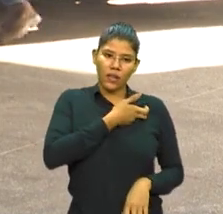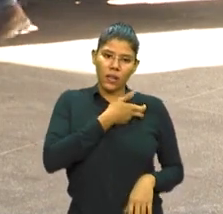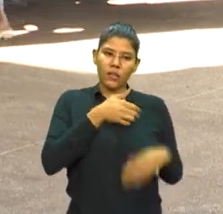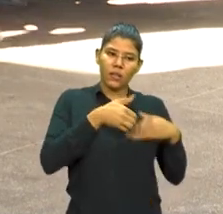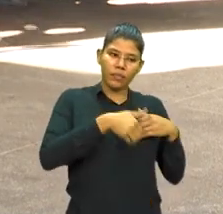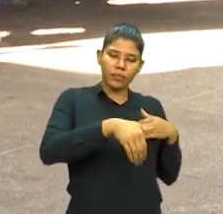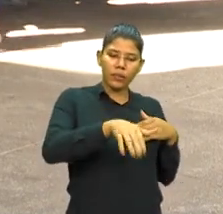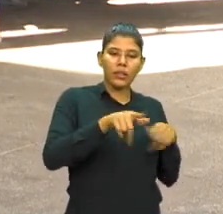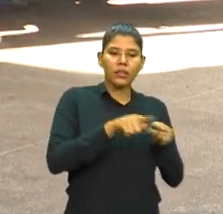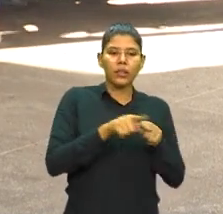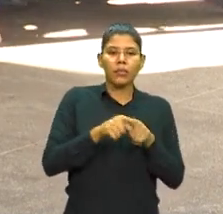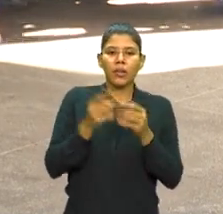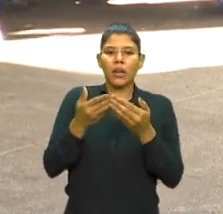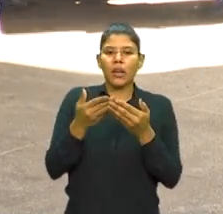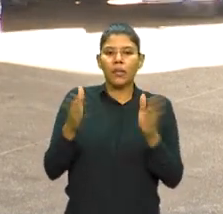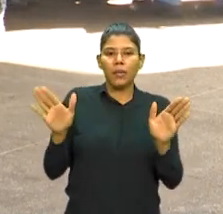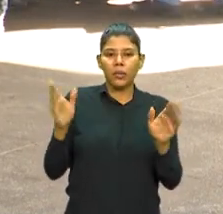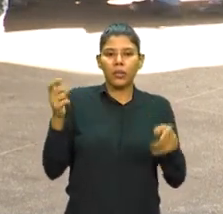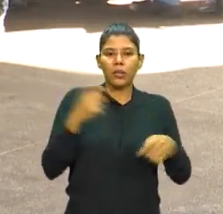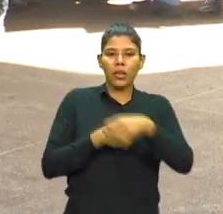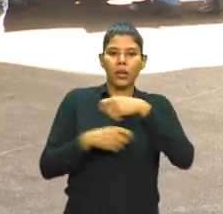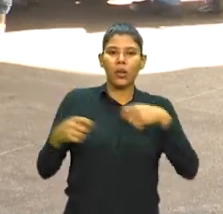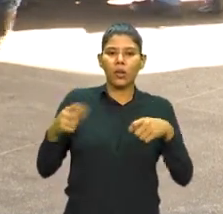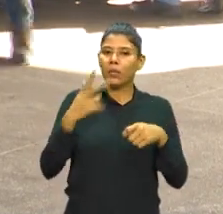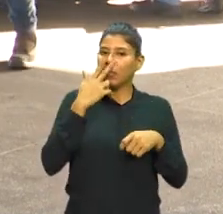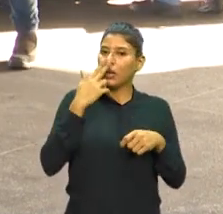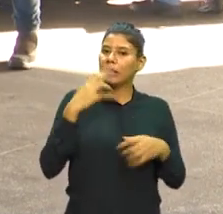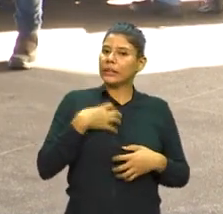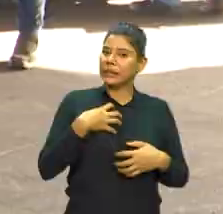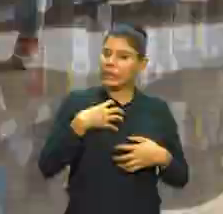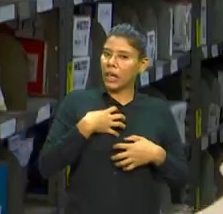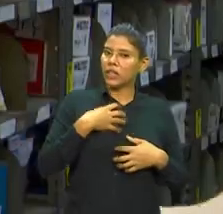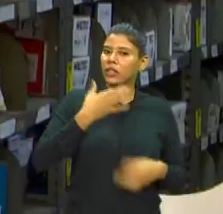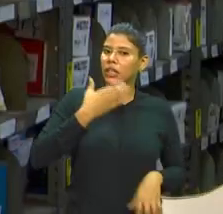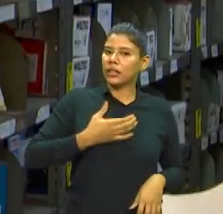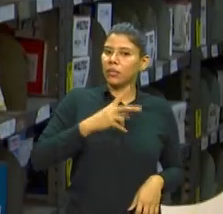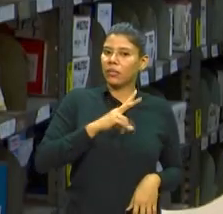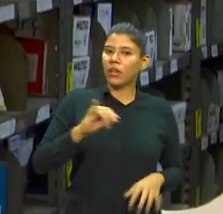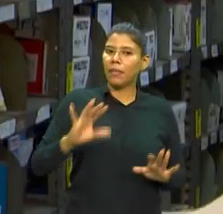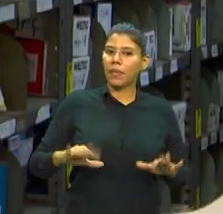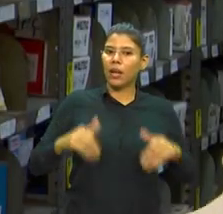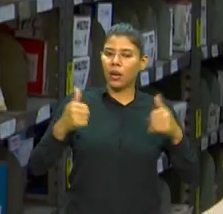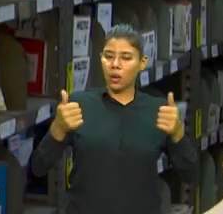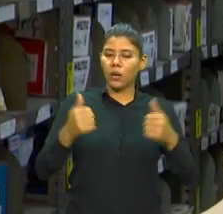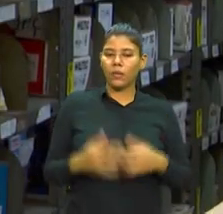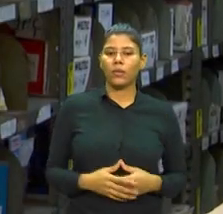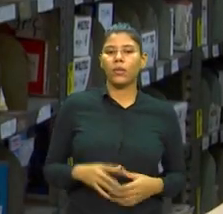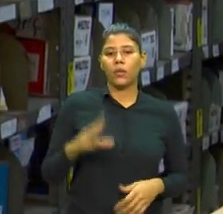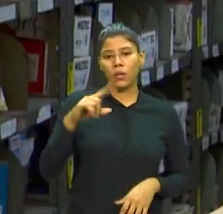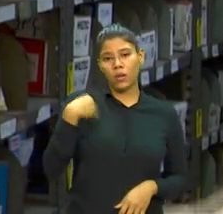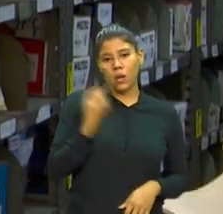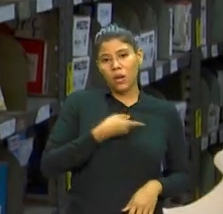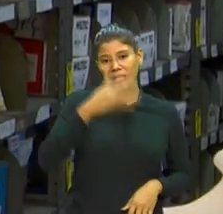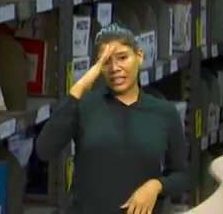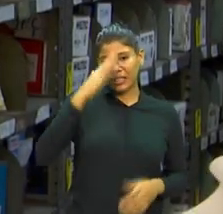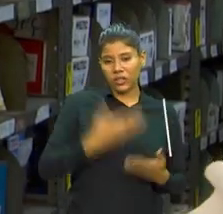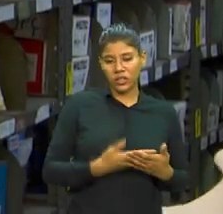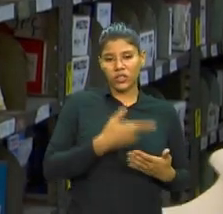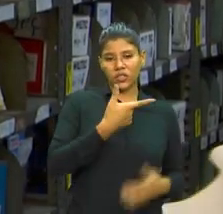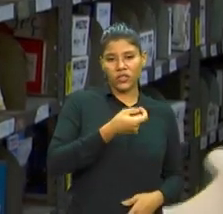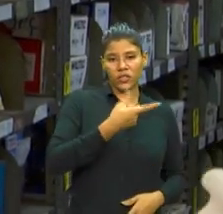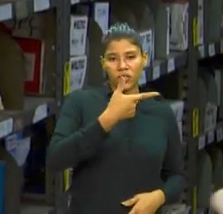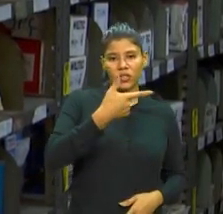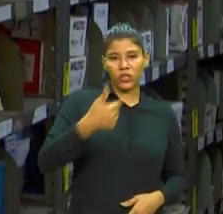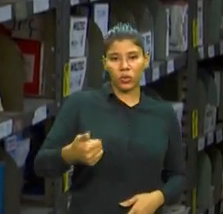perspectiva para o fim do ano tem sido melhor do que em relação ao ano passado a gente acredita que 2021 seja bem melhor do que